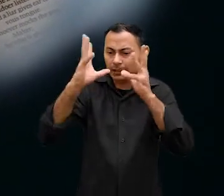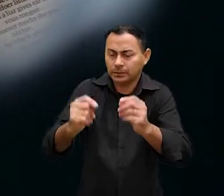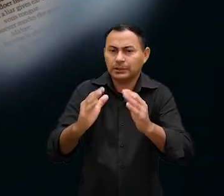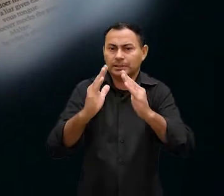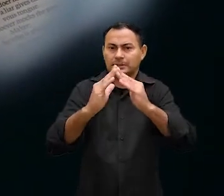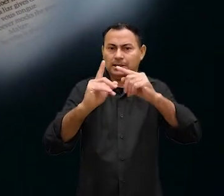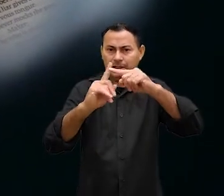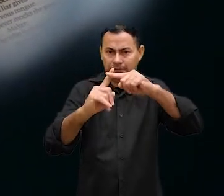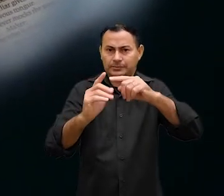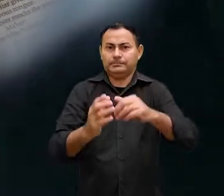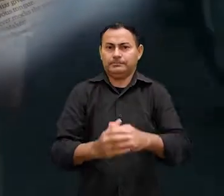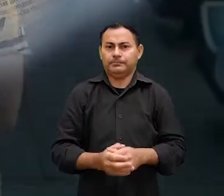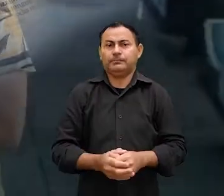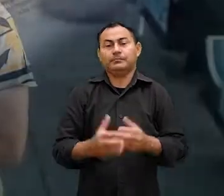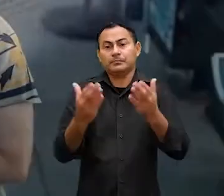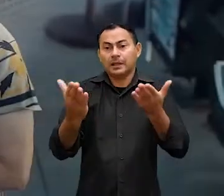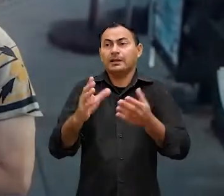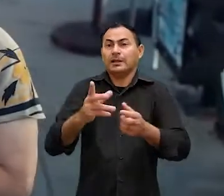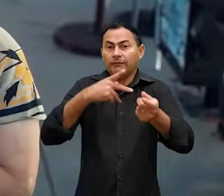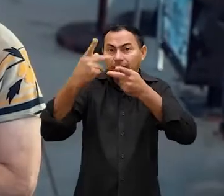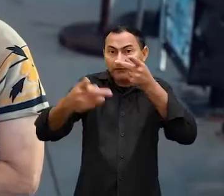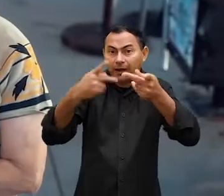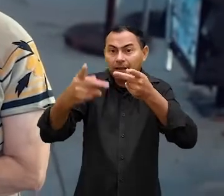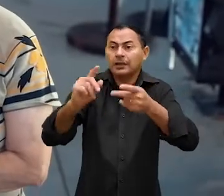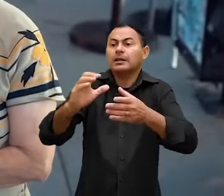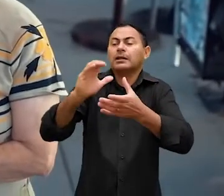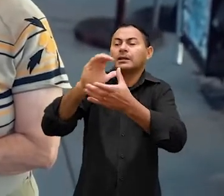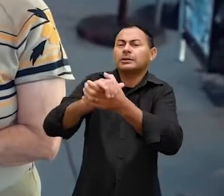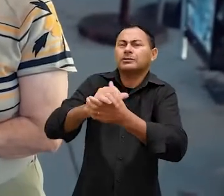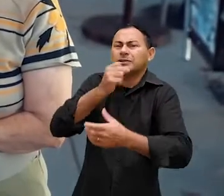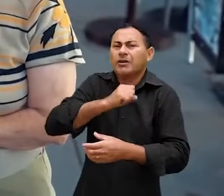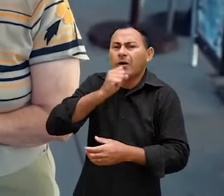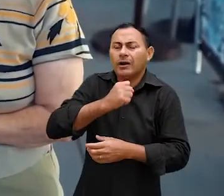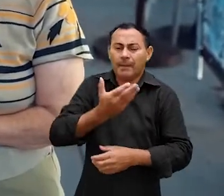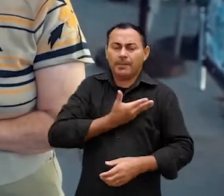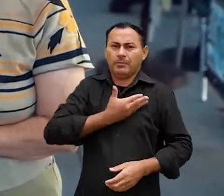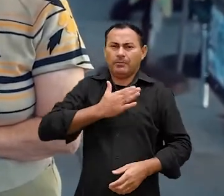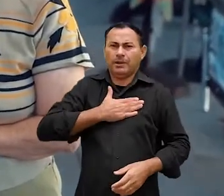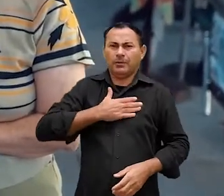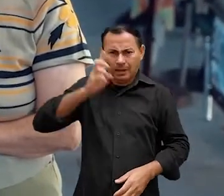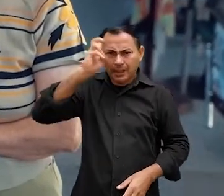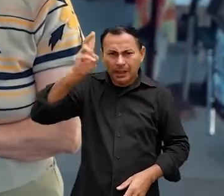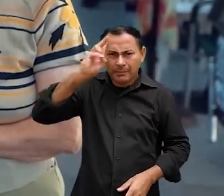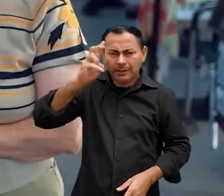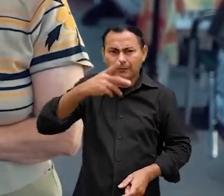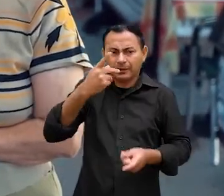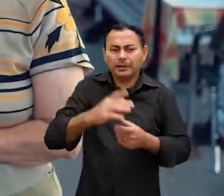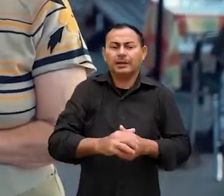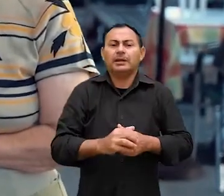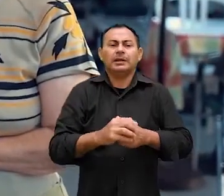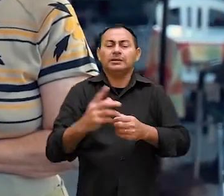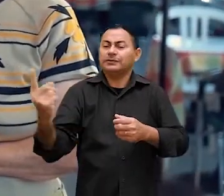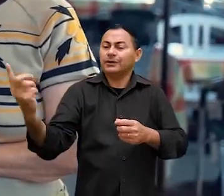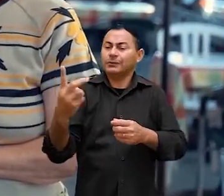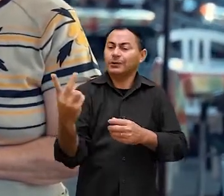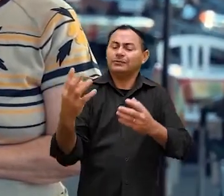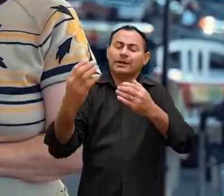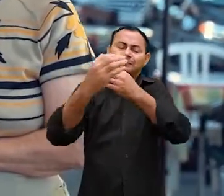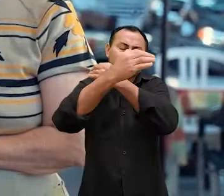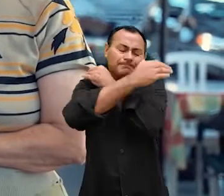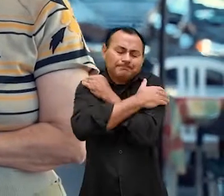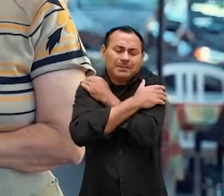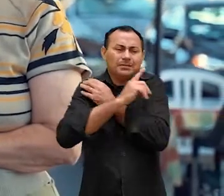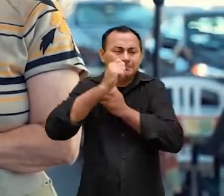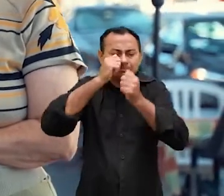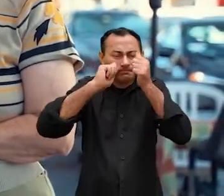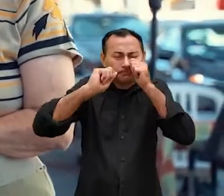as igrejas. Foi isso que falei para aquele casal de idosos amigos meus. Lembro-se deles, eles me abraçaram e choraram